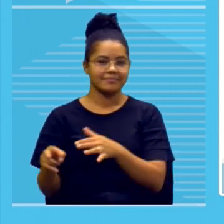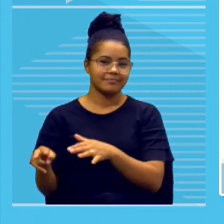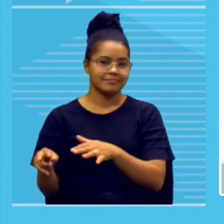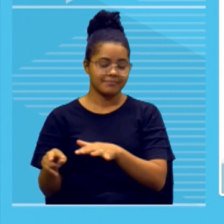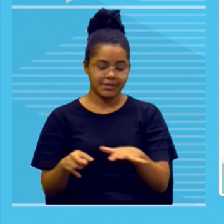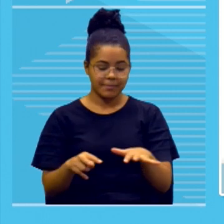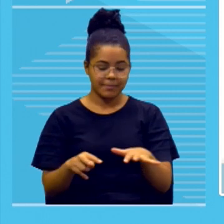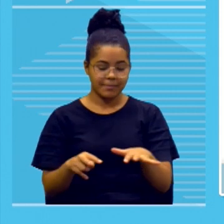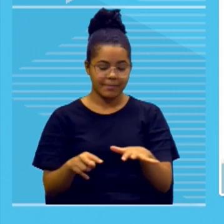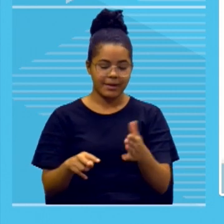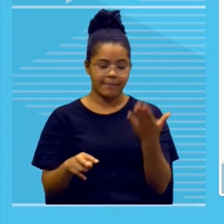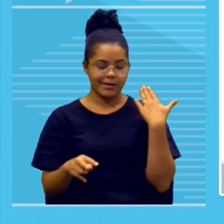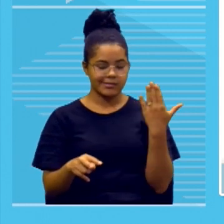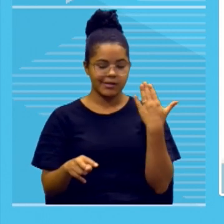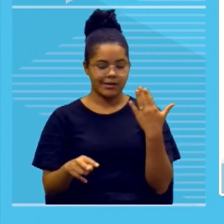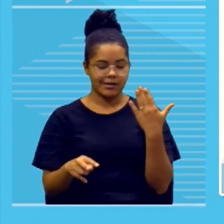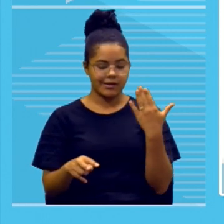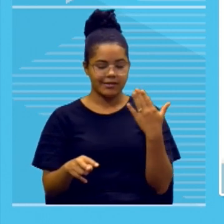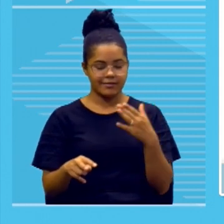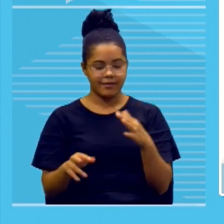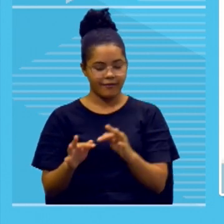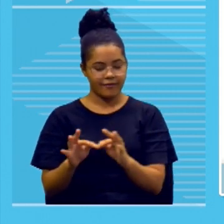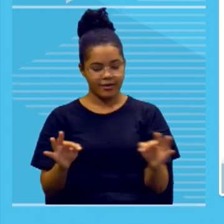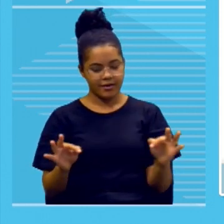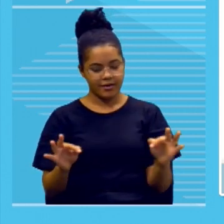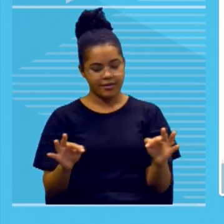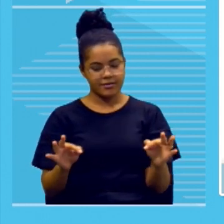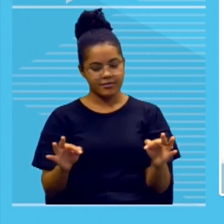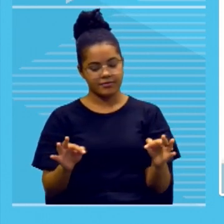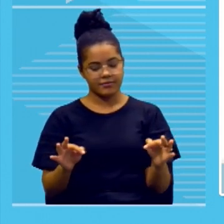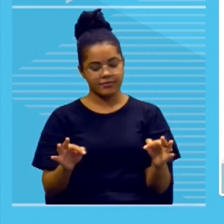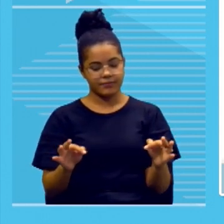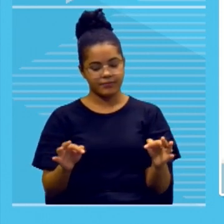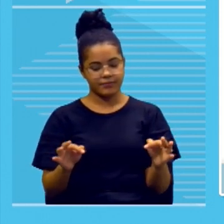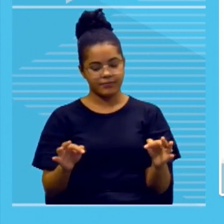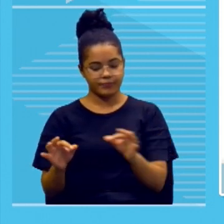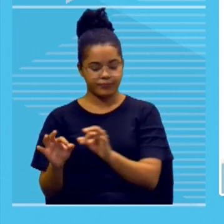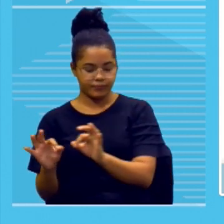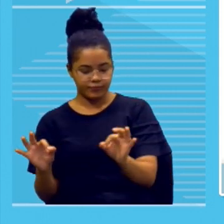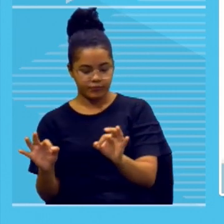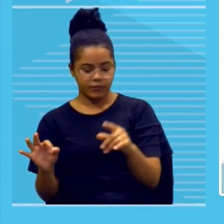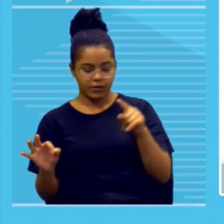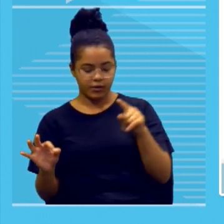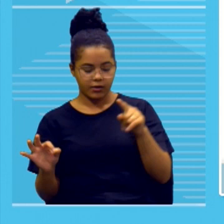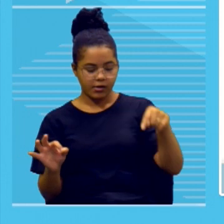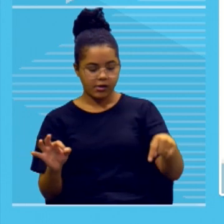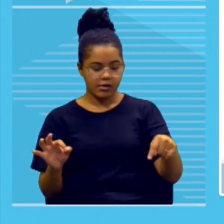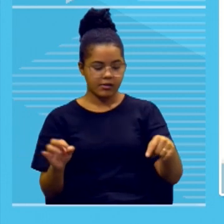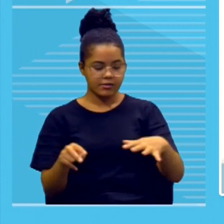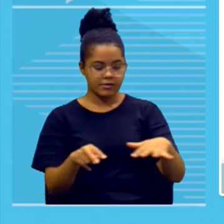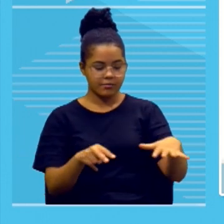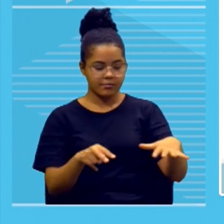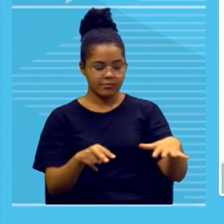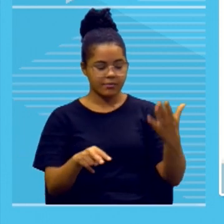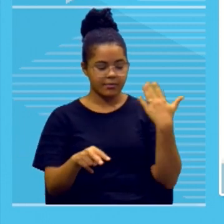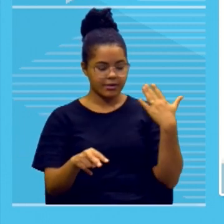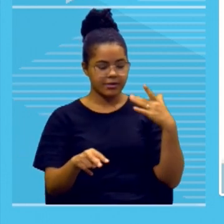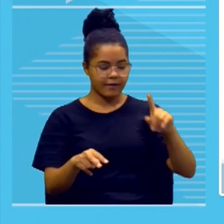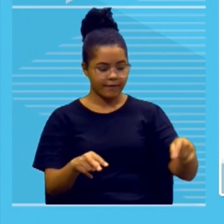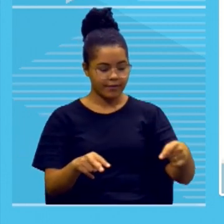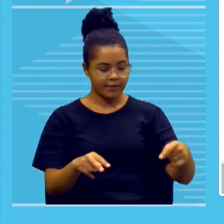é intercalação, né? No meio é intercalação. Aí é vírgula antes e vírgula depois.